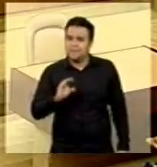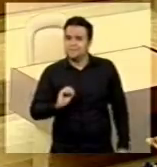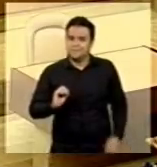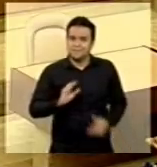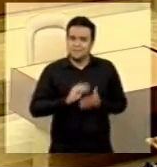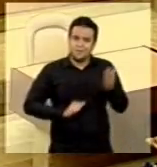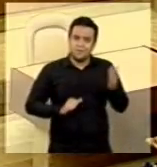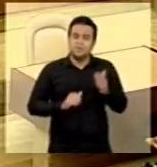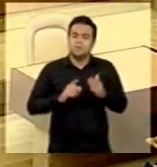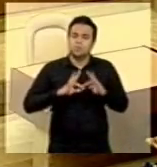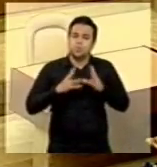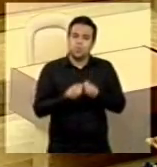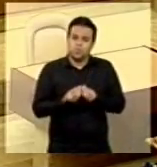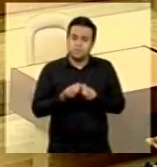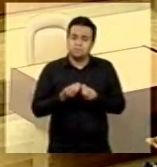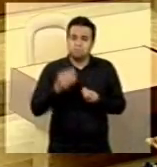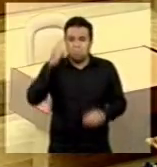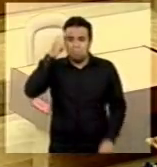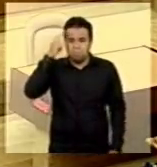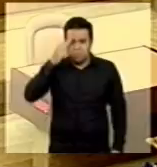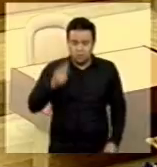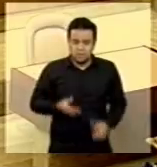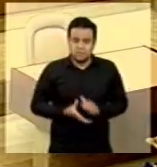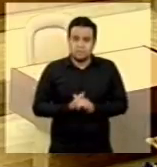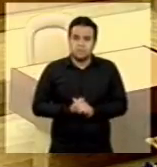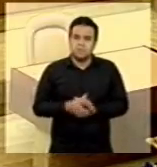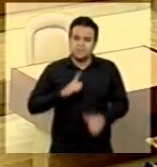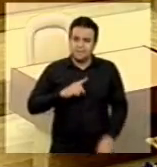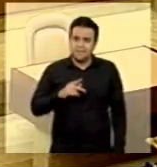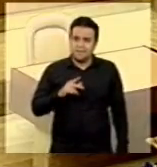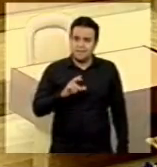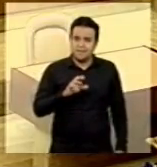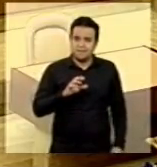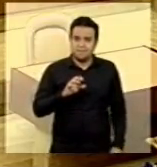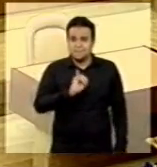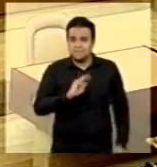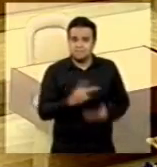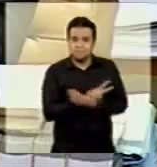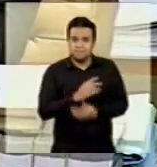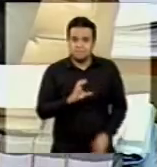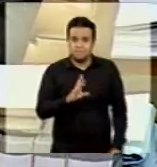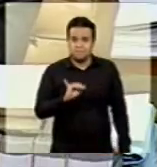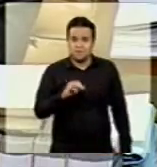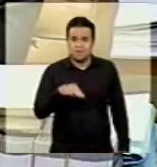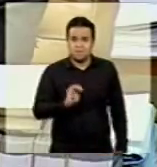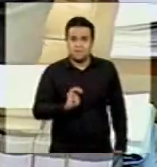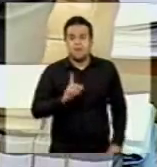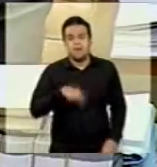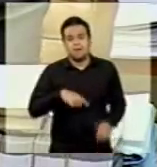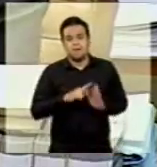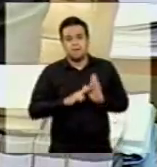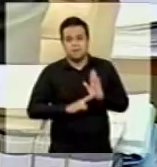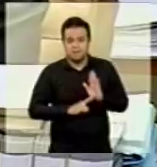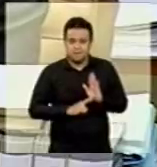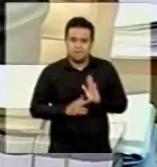de todas as hipóteses constitucionais de prerrogativa de foro em matéria criminal, entendendo que, em regra,